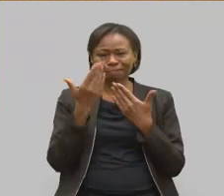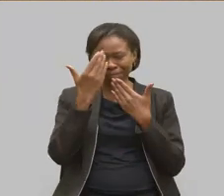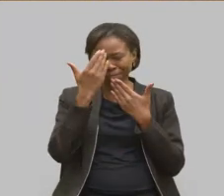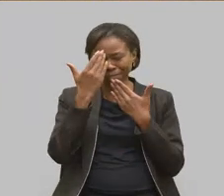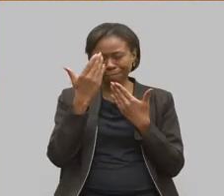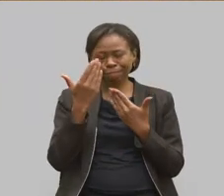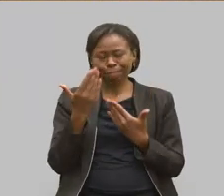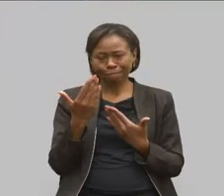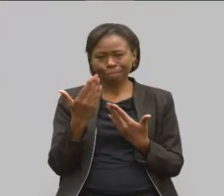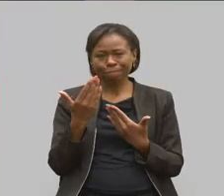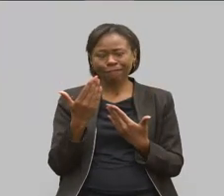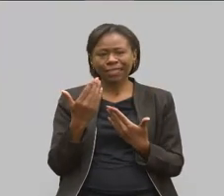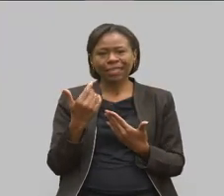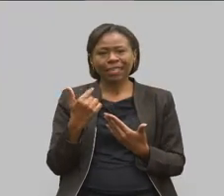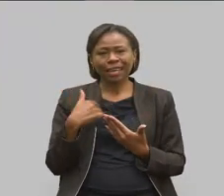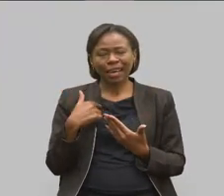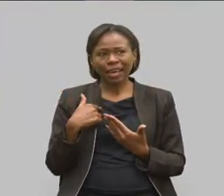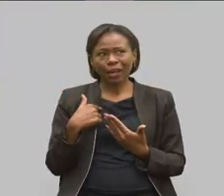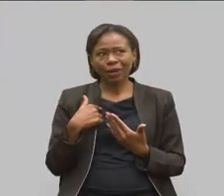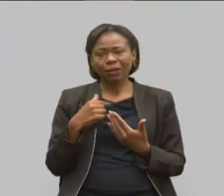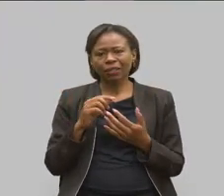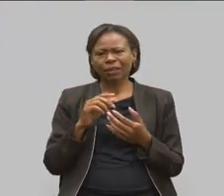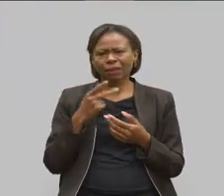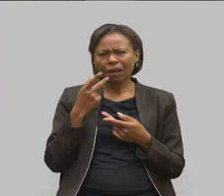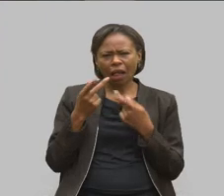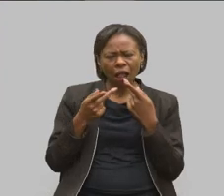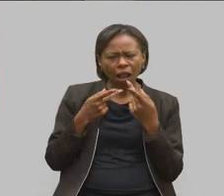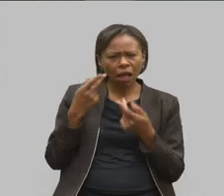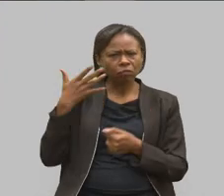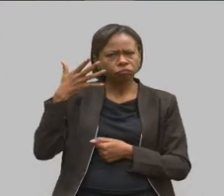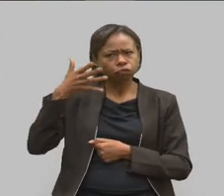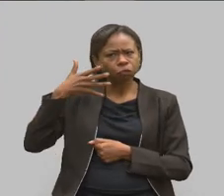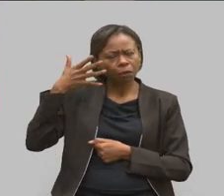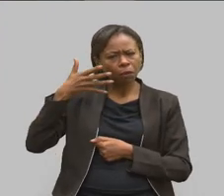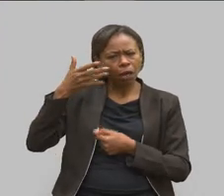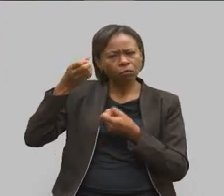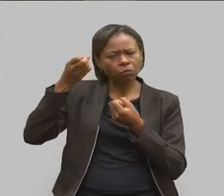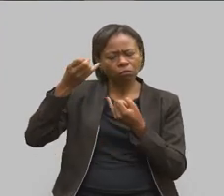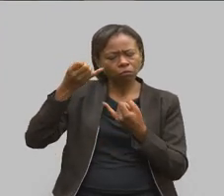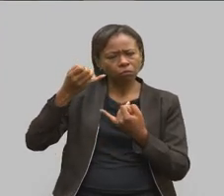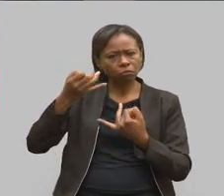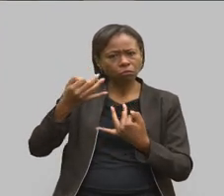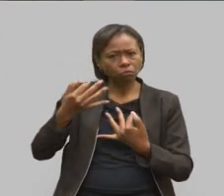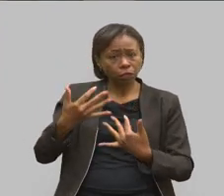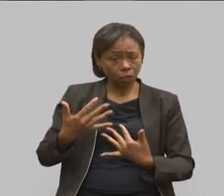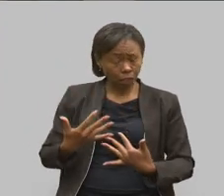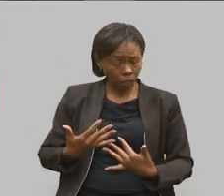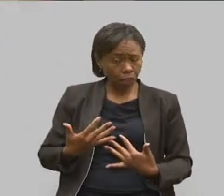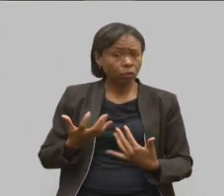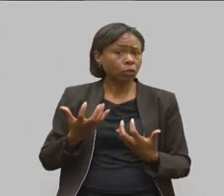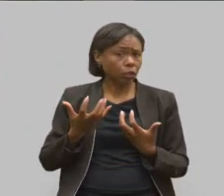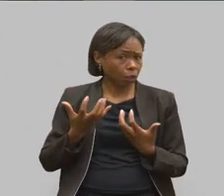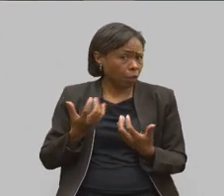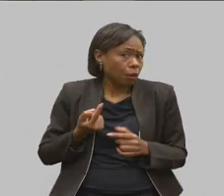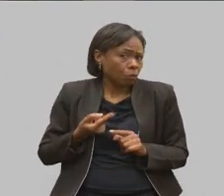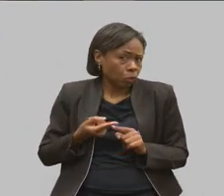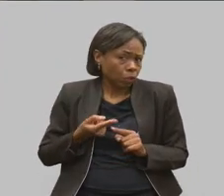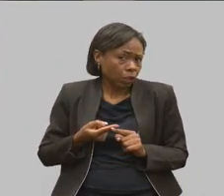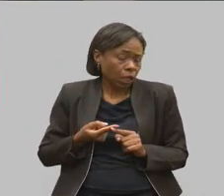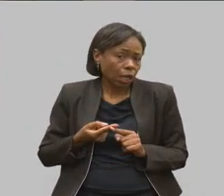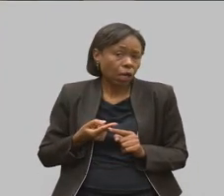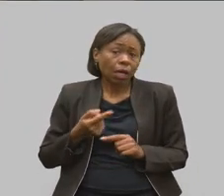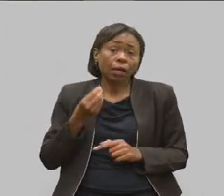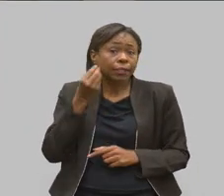tudo Fiz todo esse discurso fiz questão de fazer essa explanação Aline porque são experiências como